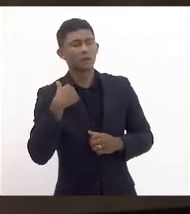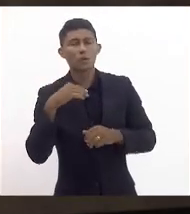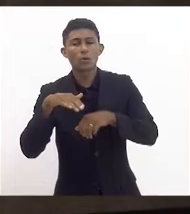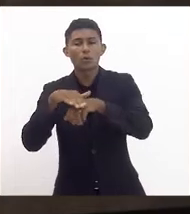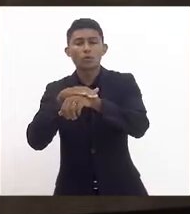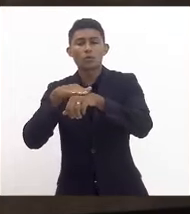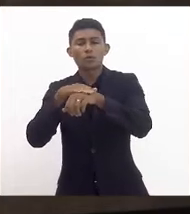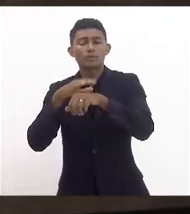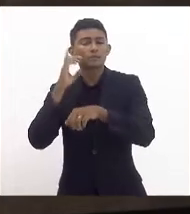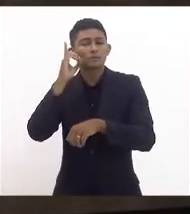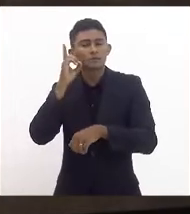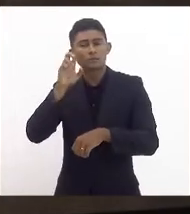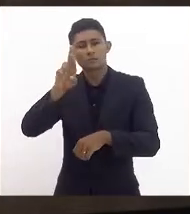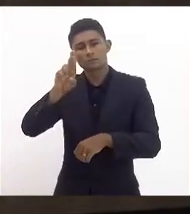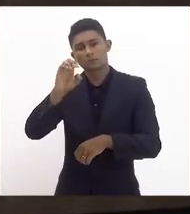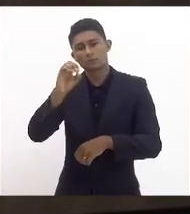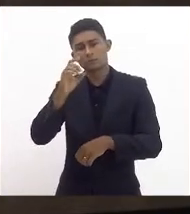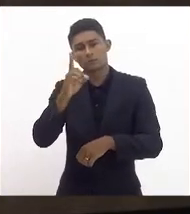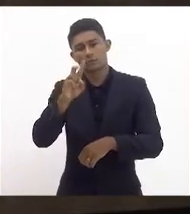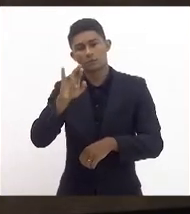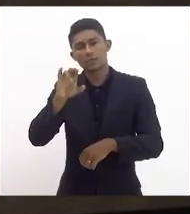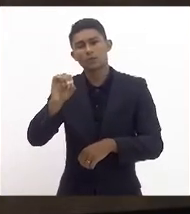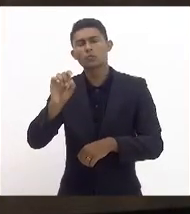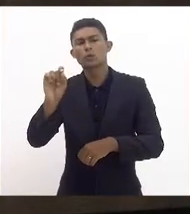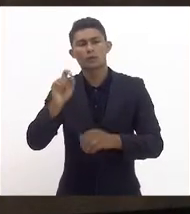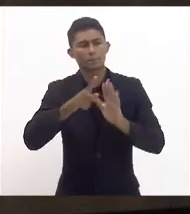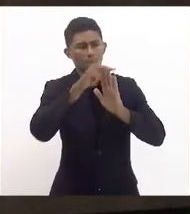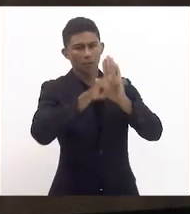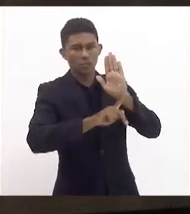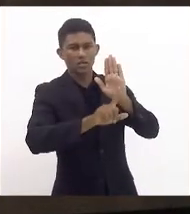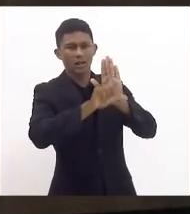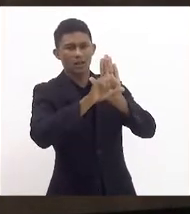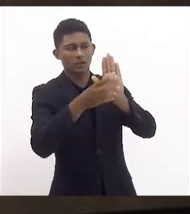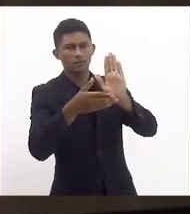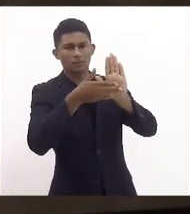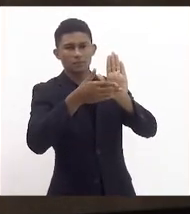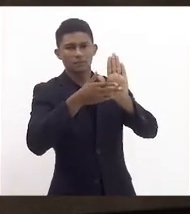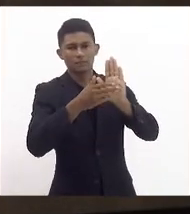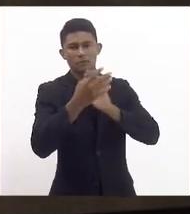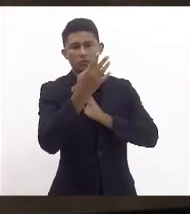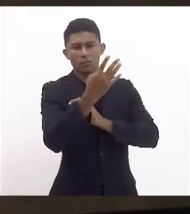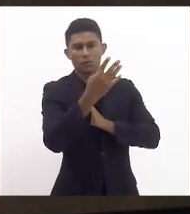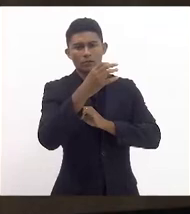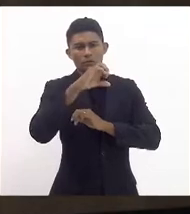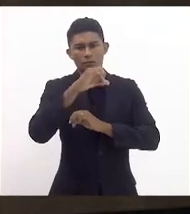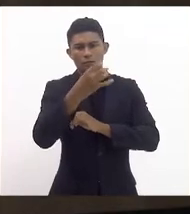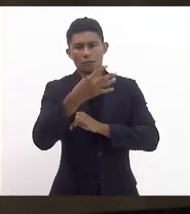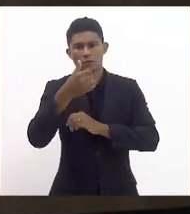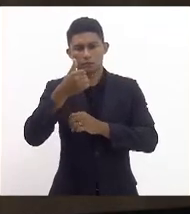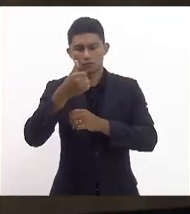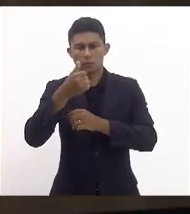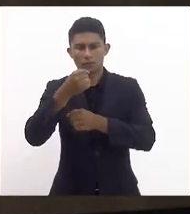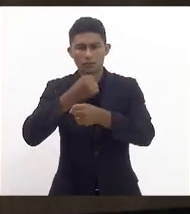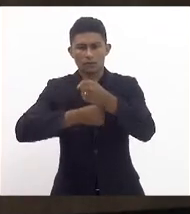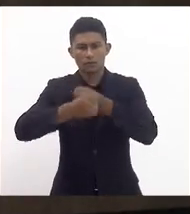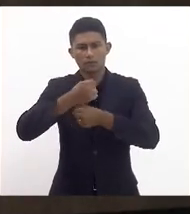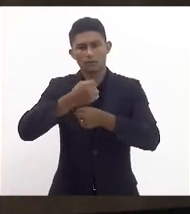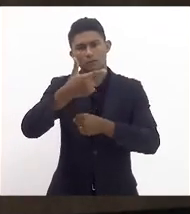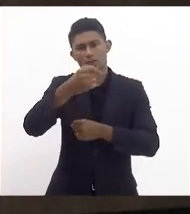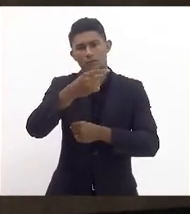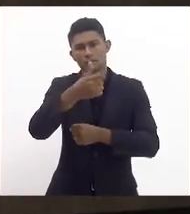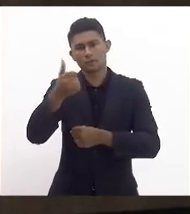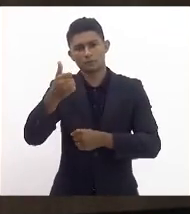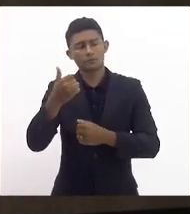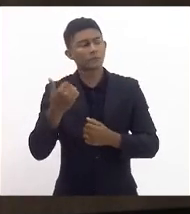a respeito do projeto que está na pauta, não é o 4941 de 2021, e eu queria pedir a